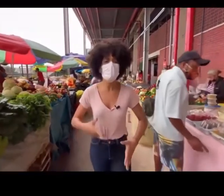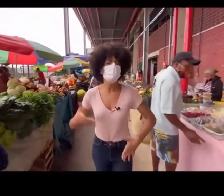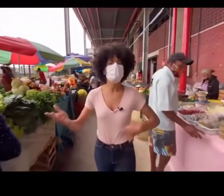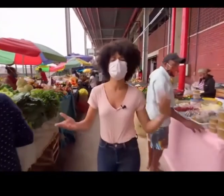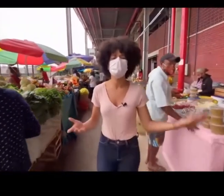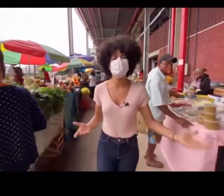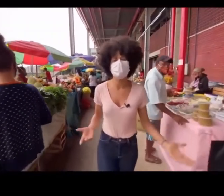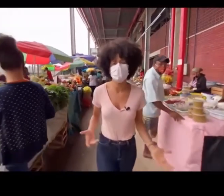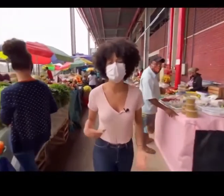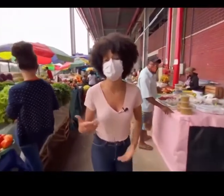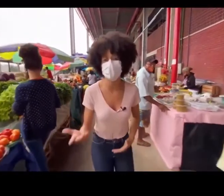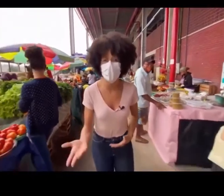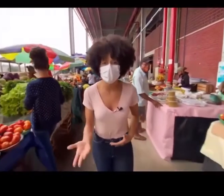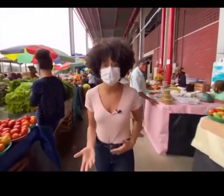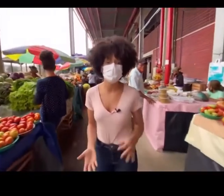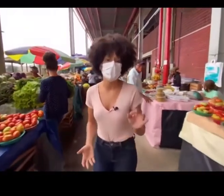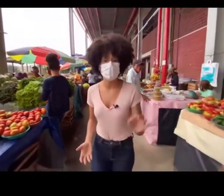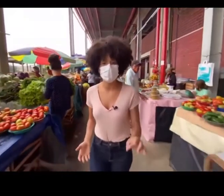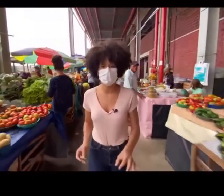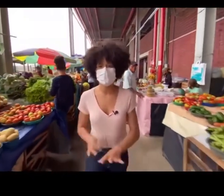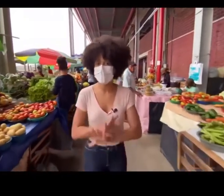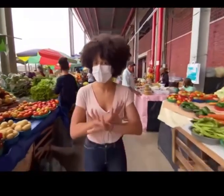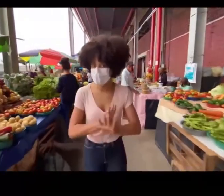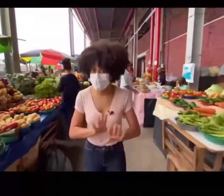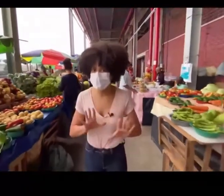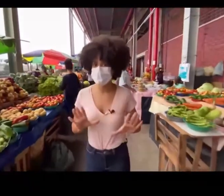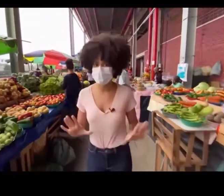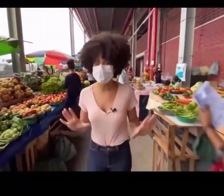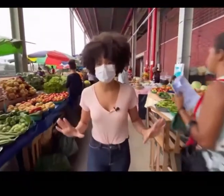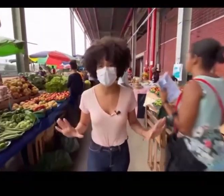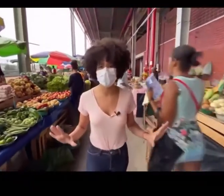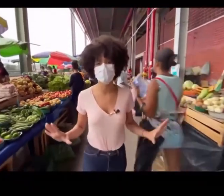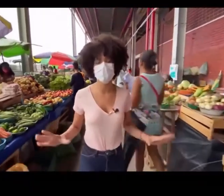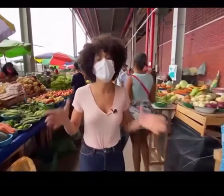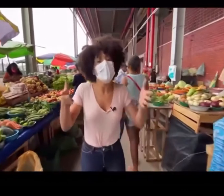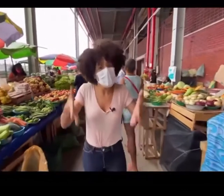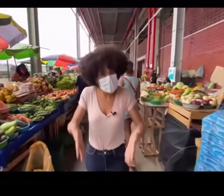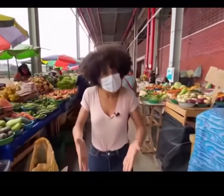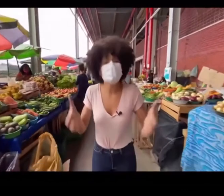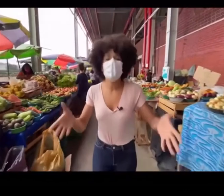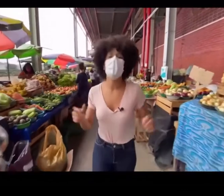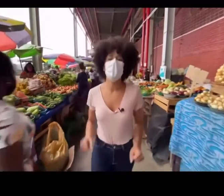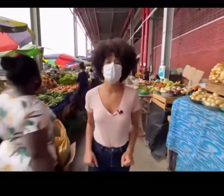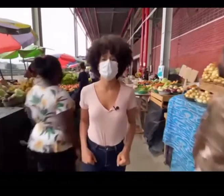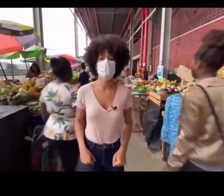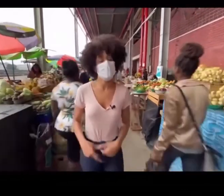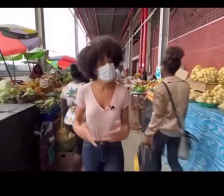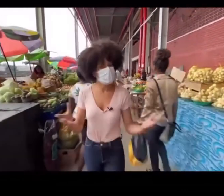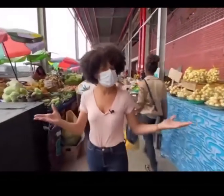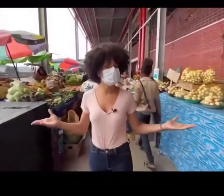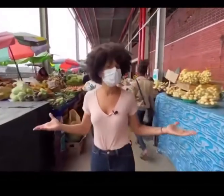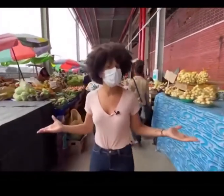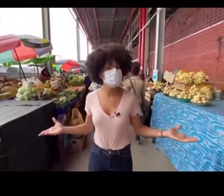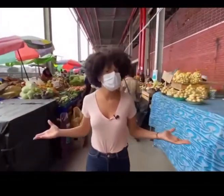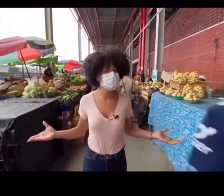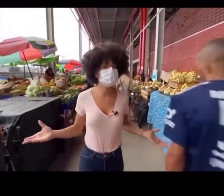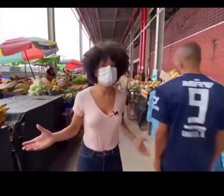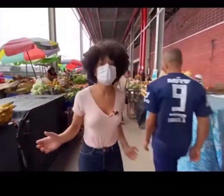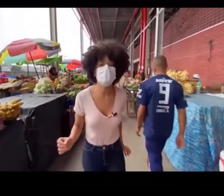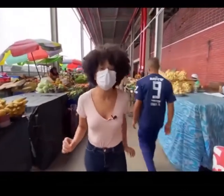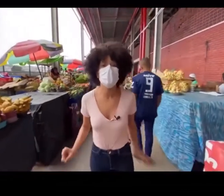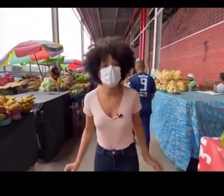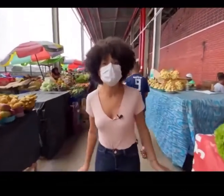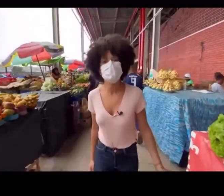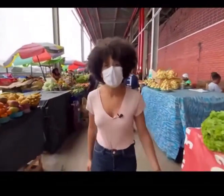personagens, um vai-vem de gente, histórias, mercadorias, todo tipo de mercadoria, esse é o comércio, que faz a nossa feira ser